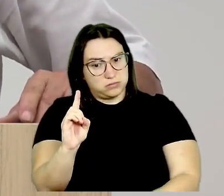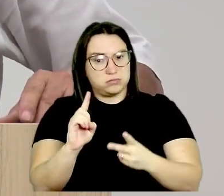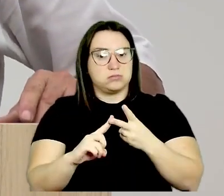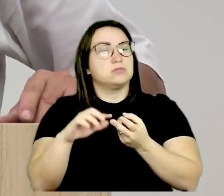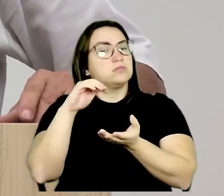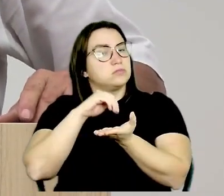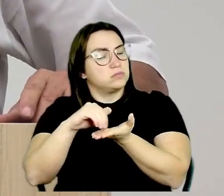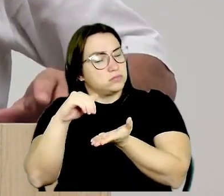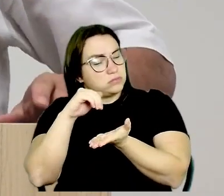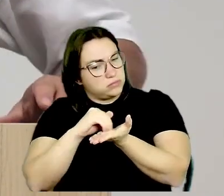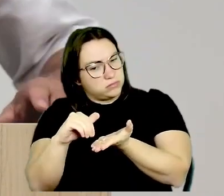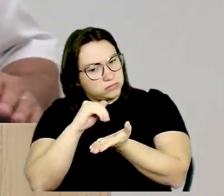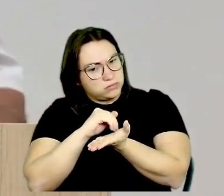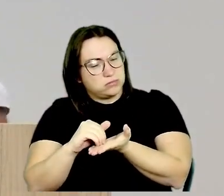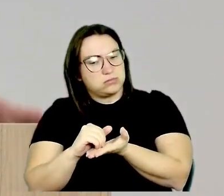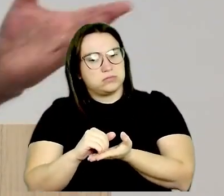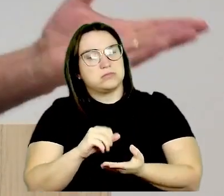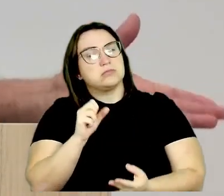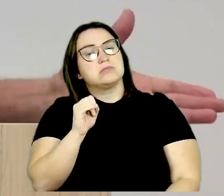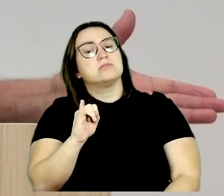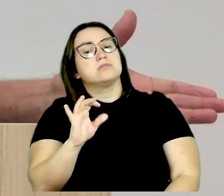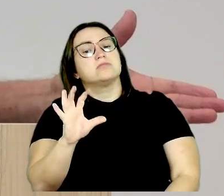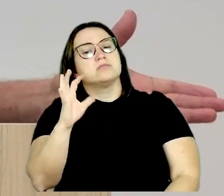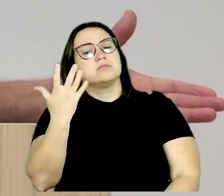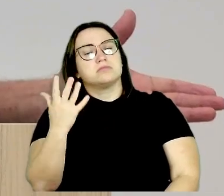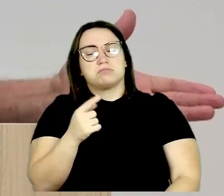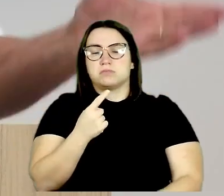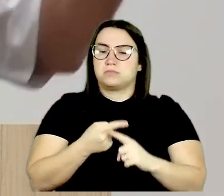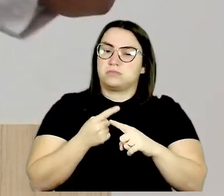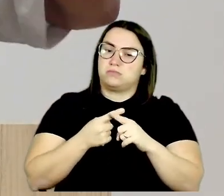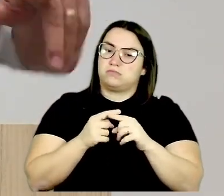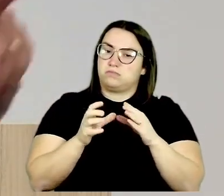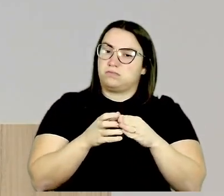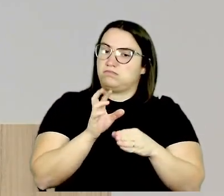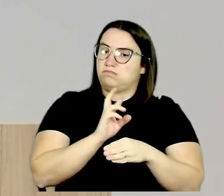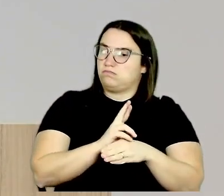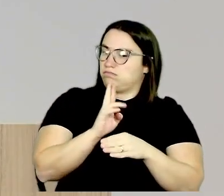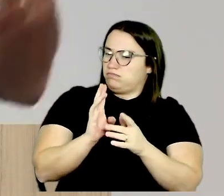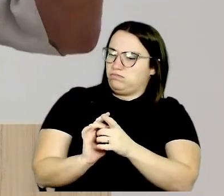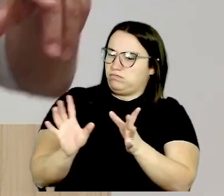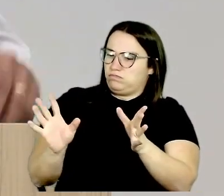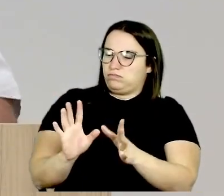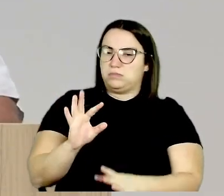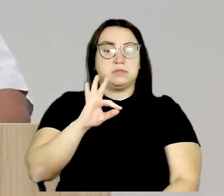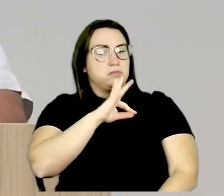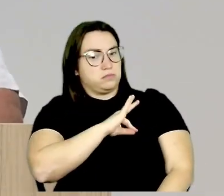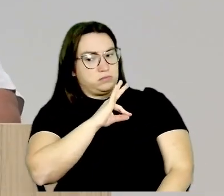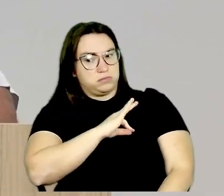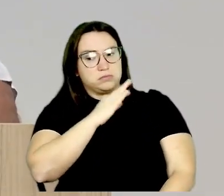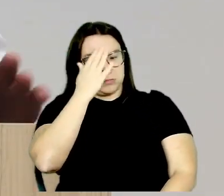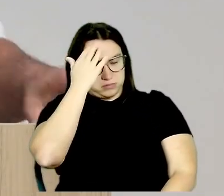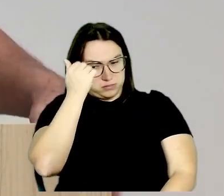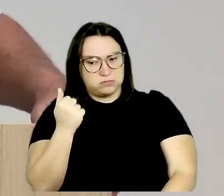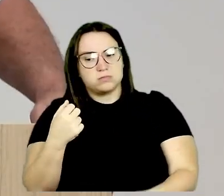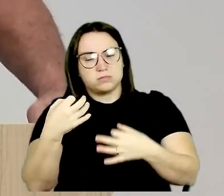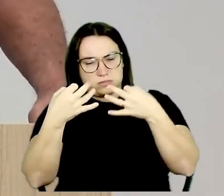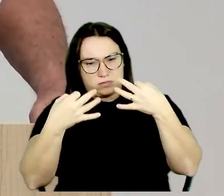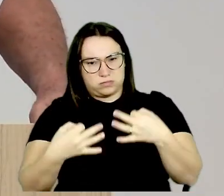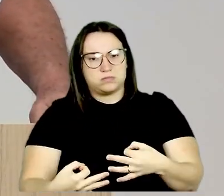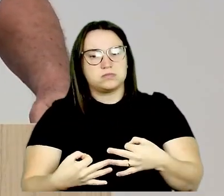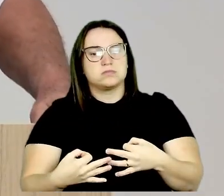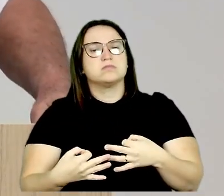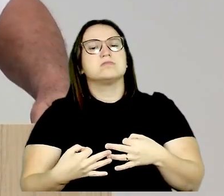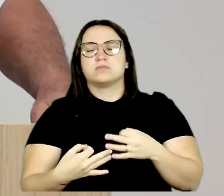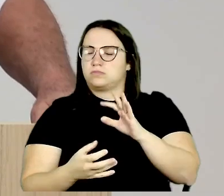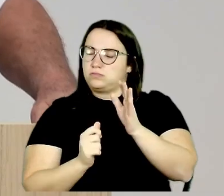secretário. Se está acontecendo isso, porque ele está permitindo. Agora, o prefeito, se souber disso, com certeza absoluta, é mais um na